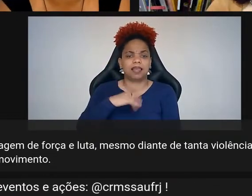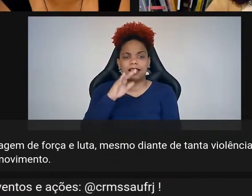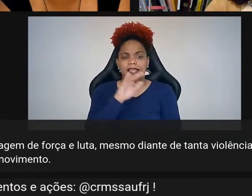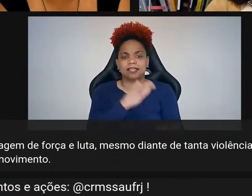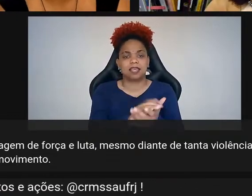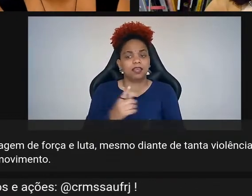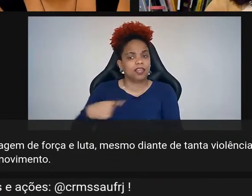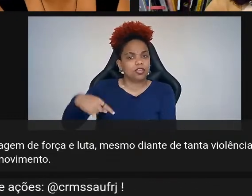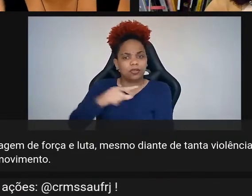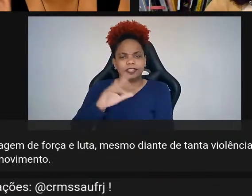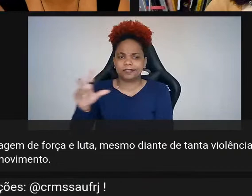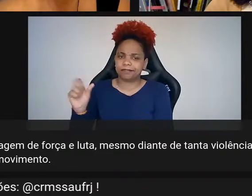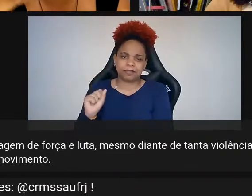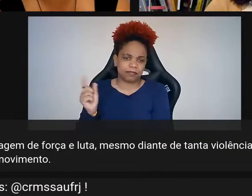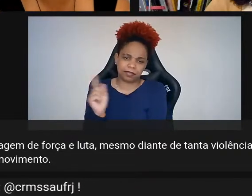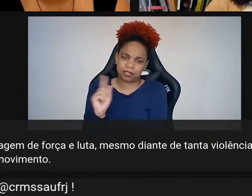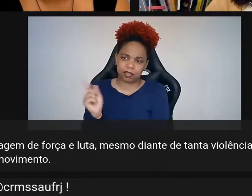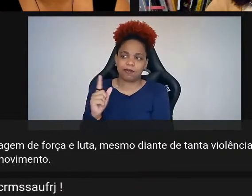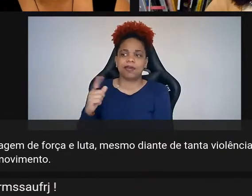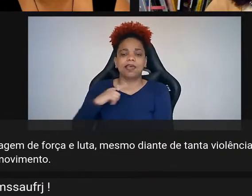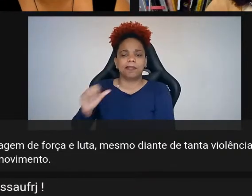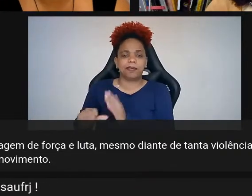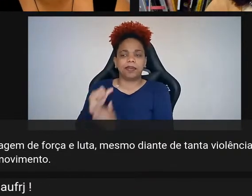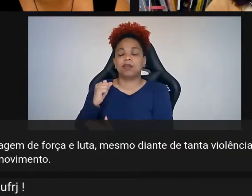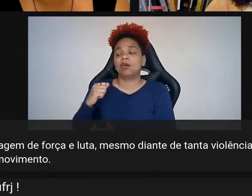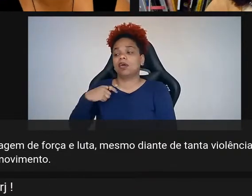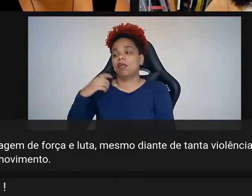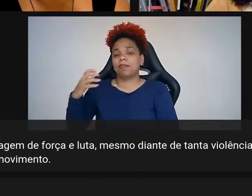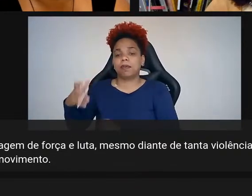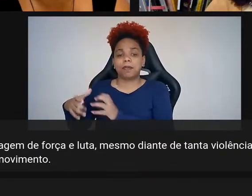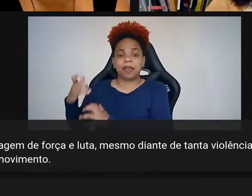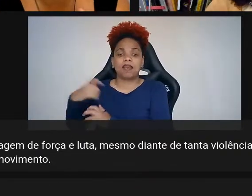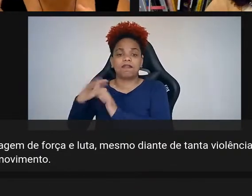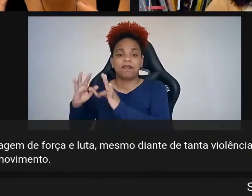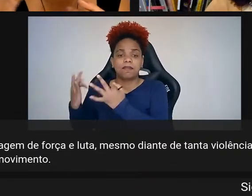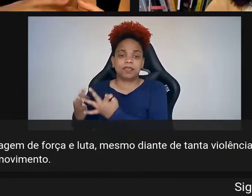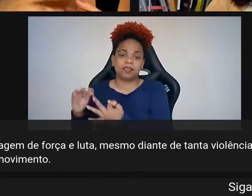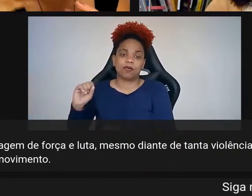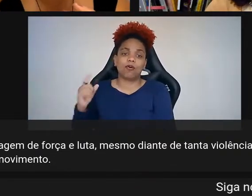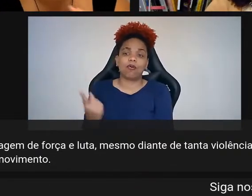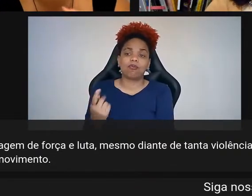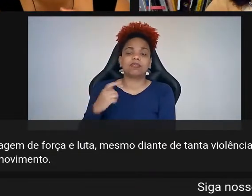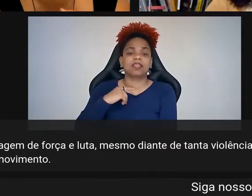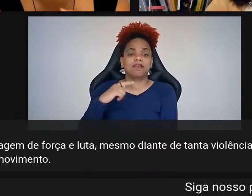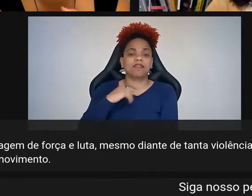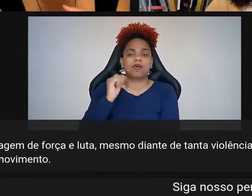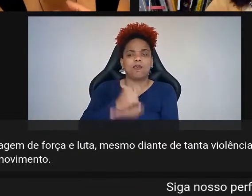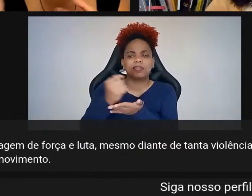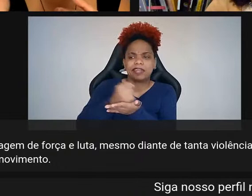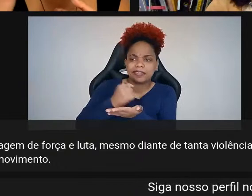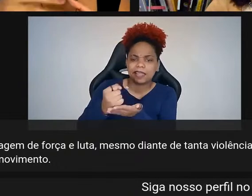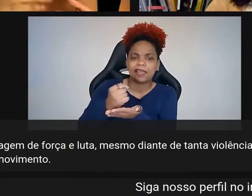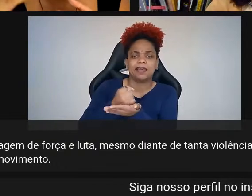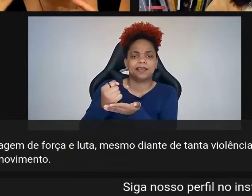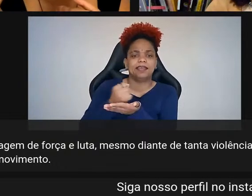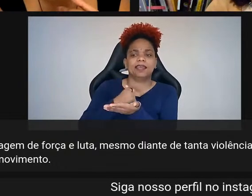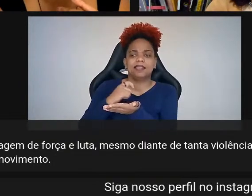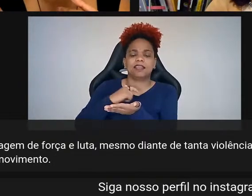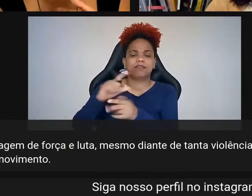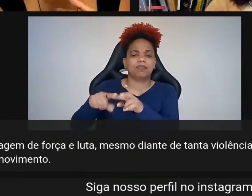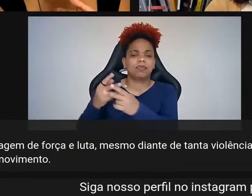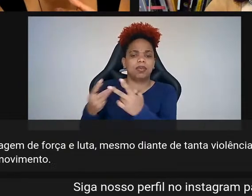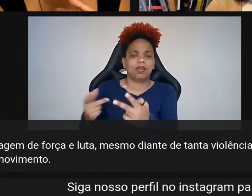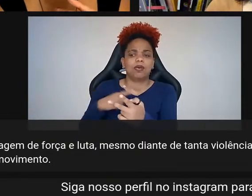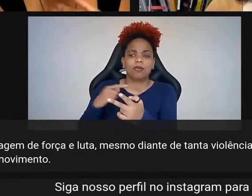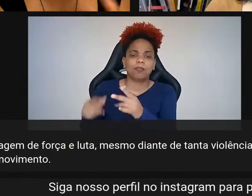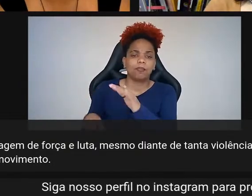núcleo familiar, ou então na hora de ver um fornecedor para casamento, porque já sofre a lesbofobia,